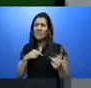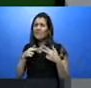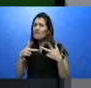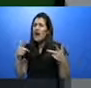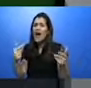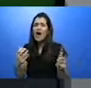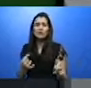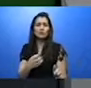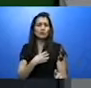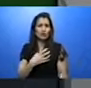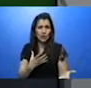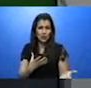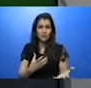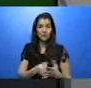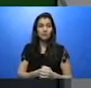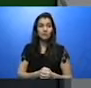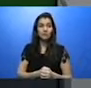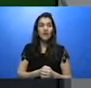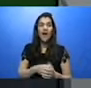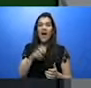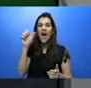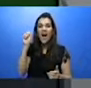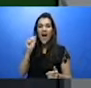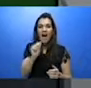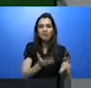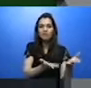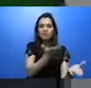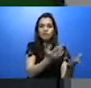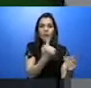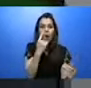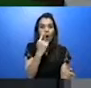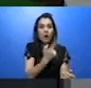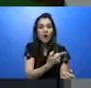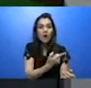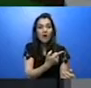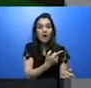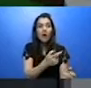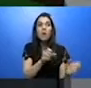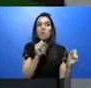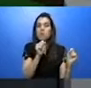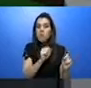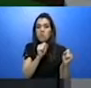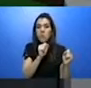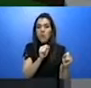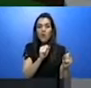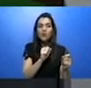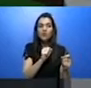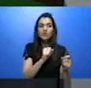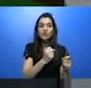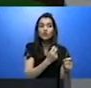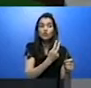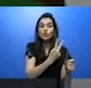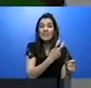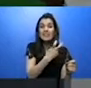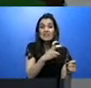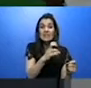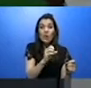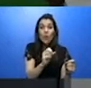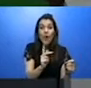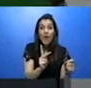aqui nessa balança A, é uma balança que, olha lá, ela permite pesar de 250 quilos